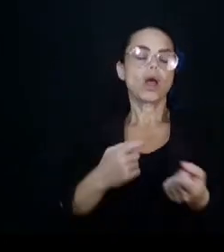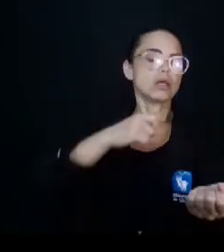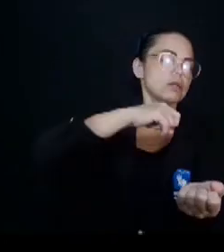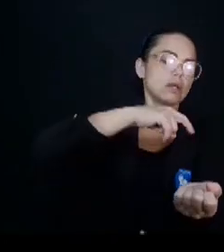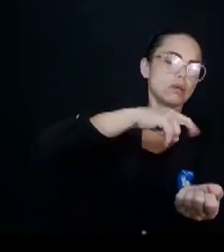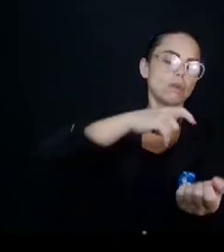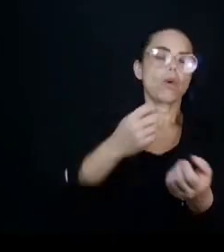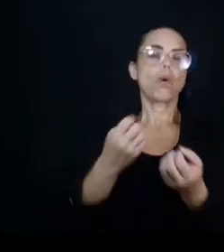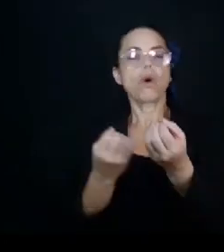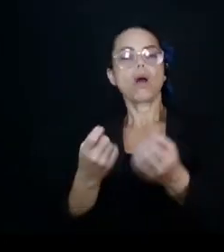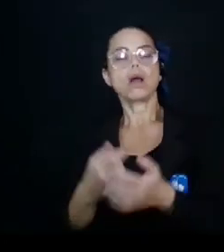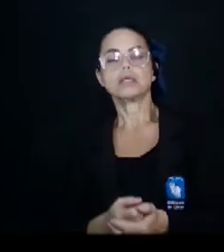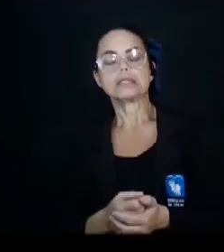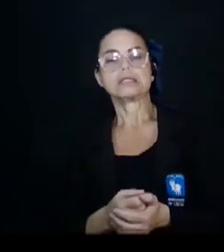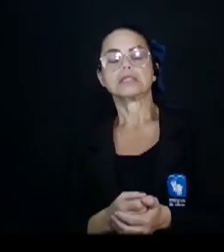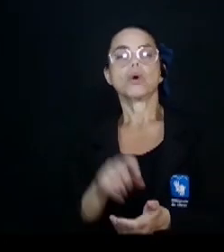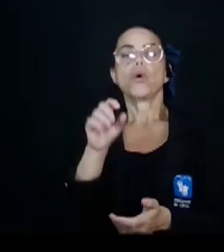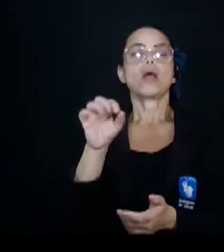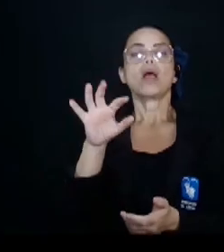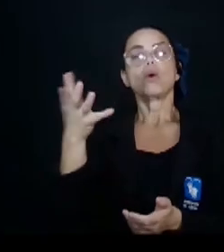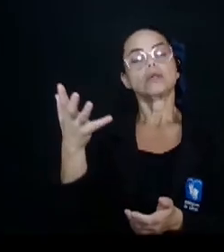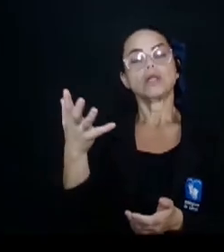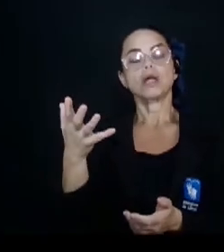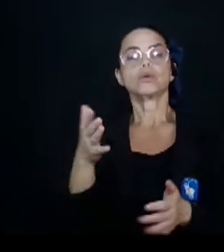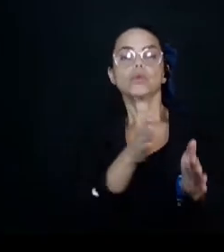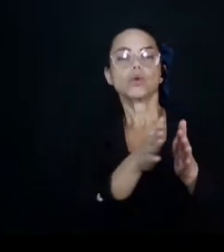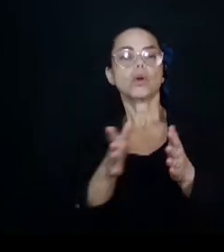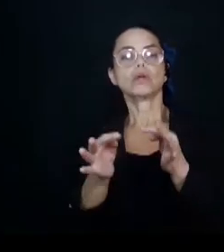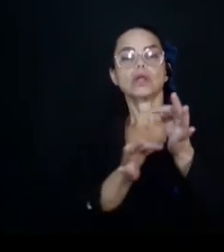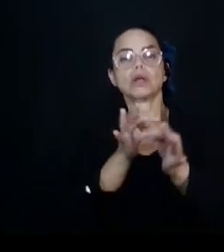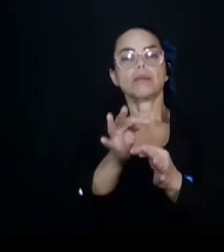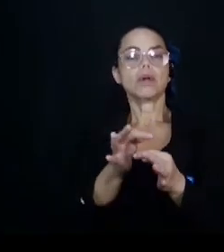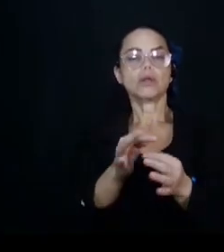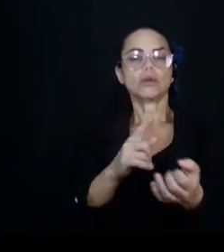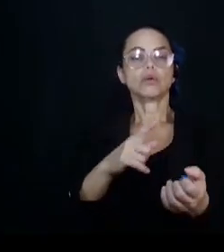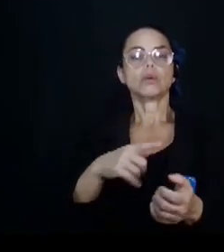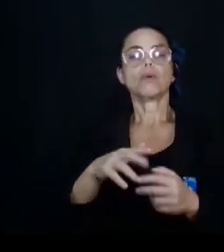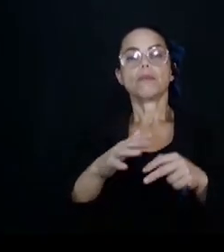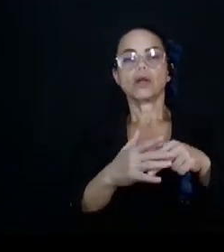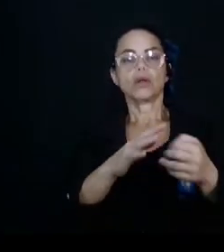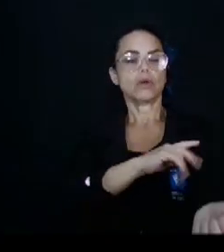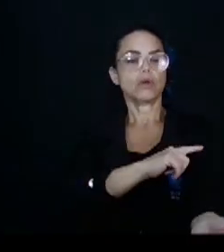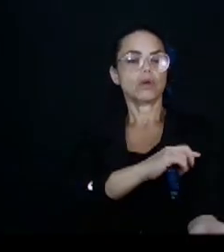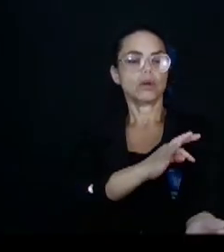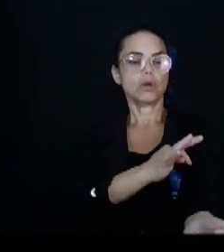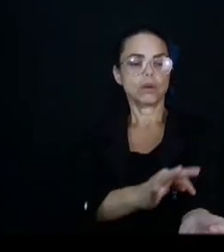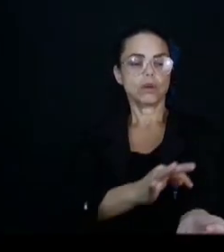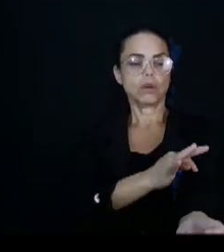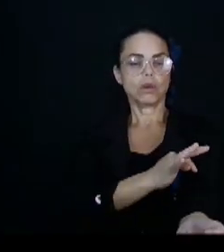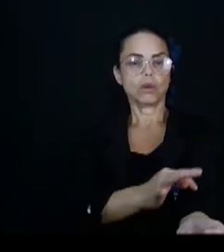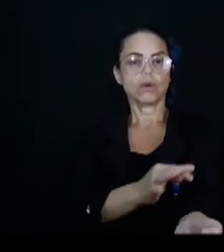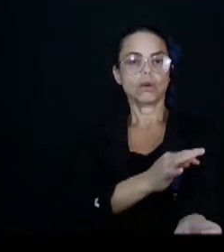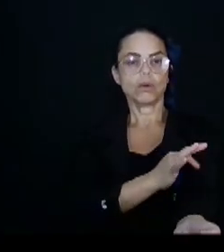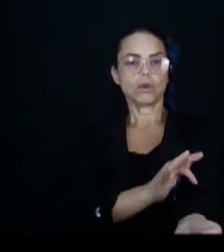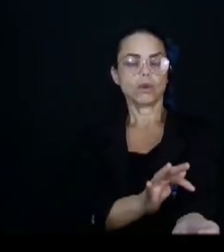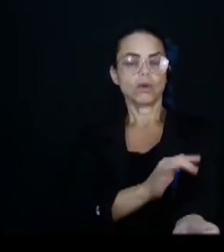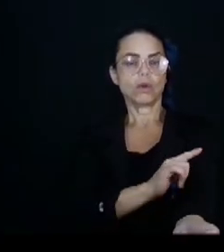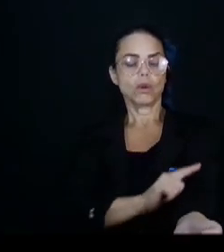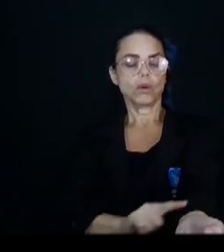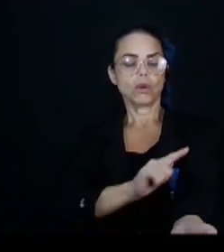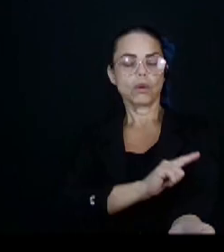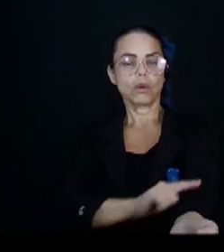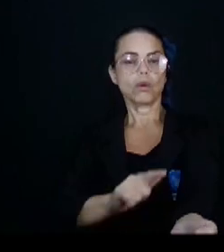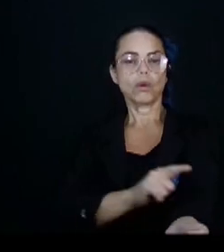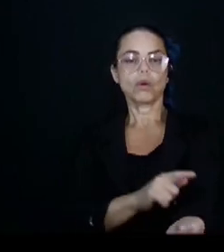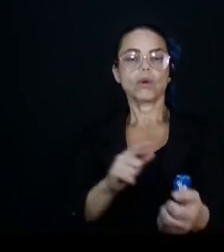esses efeitos colaterais? E aí a gente já entra também na questão do transplante, né, de medula, como que é feito esse